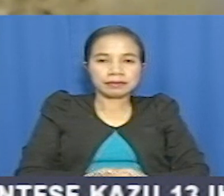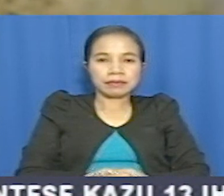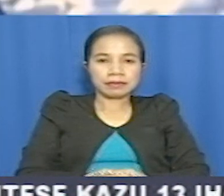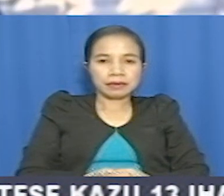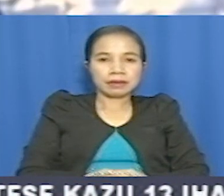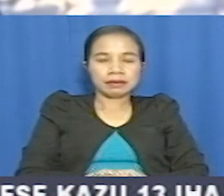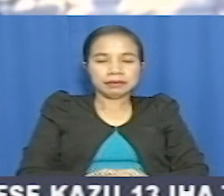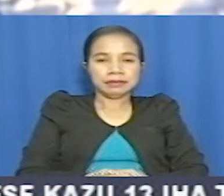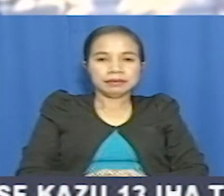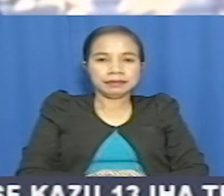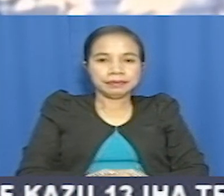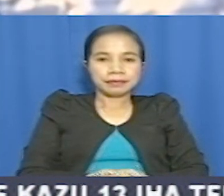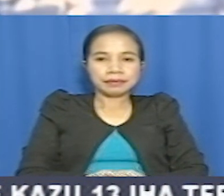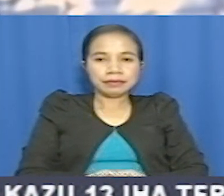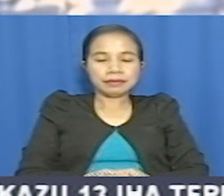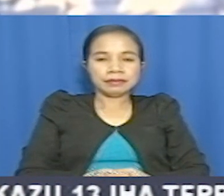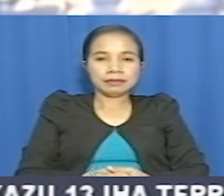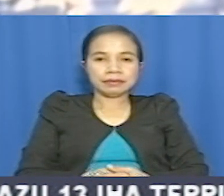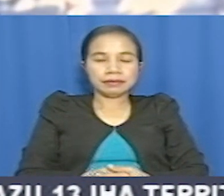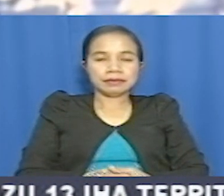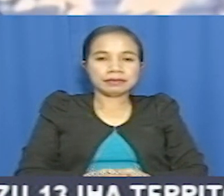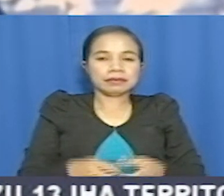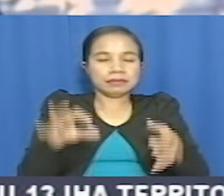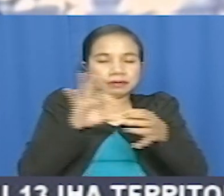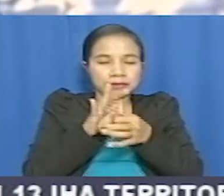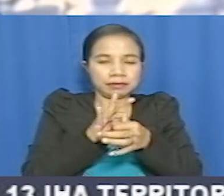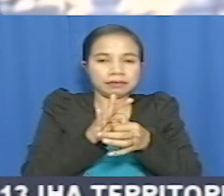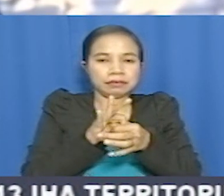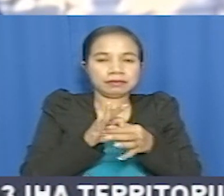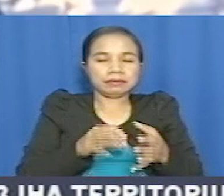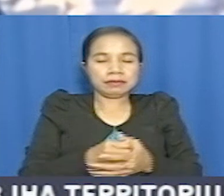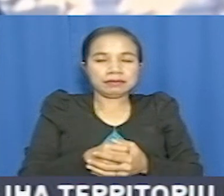Momento né, ao ser de soldado, me ama com a minha responsável comandante.